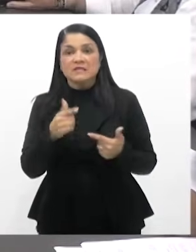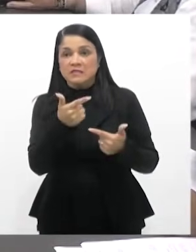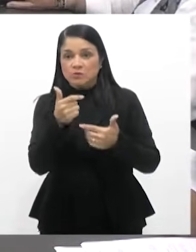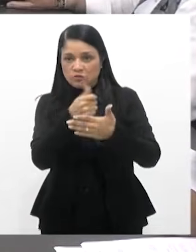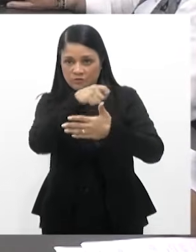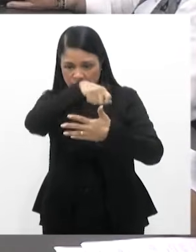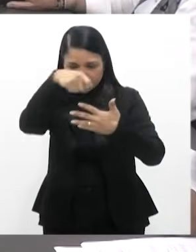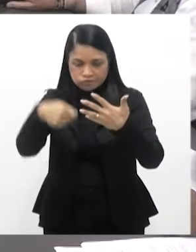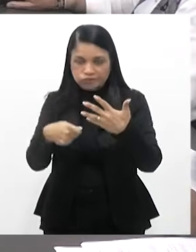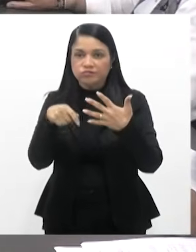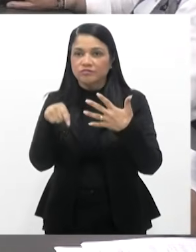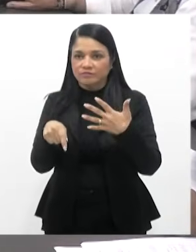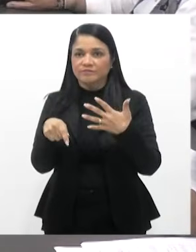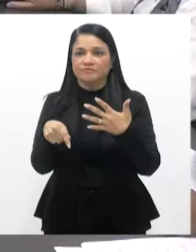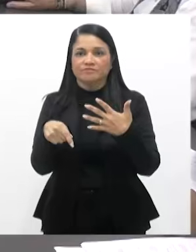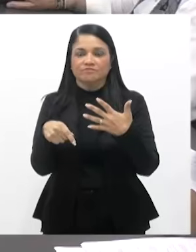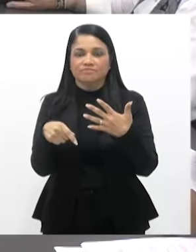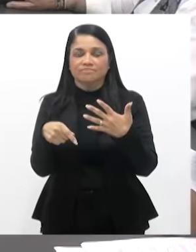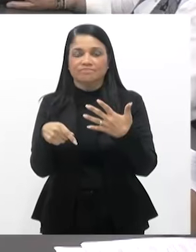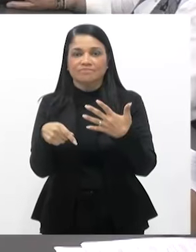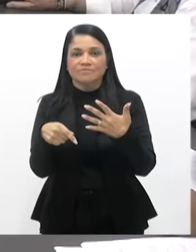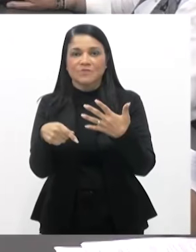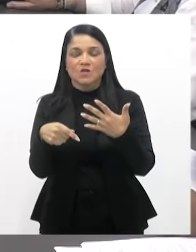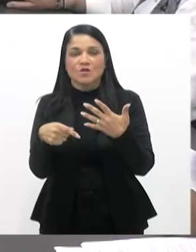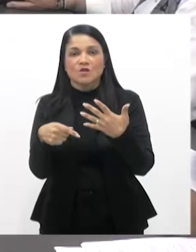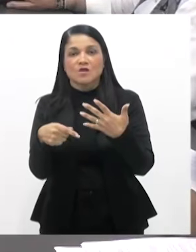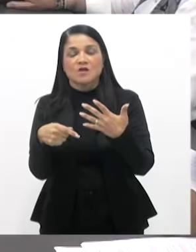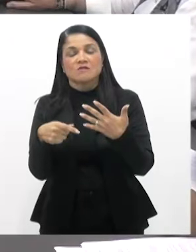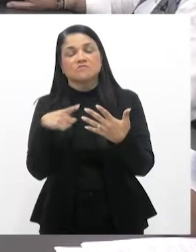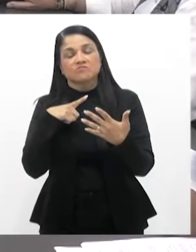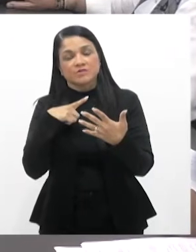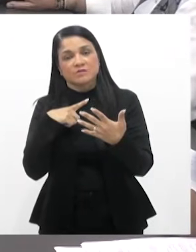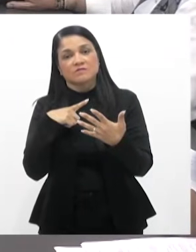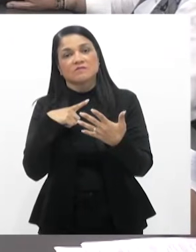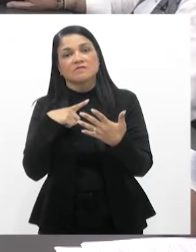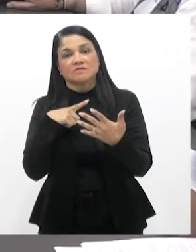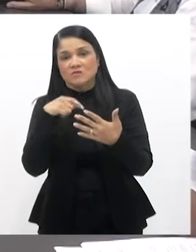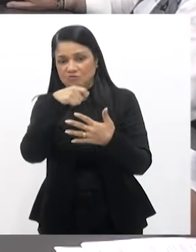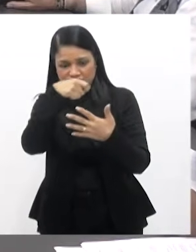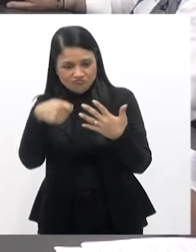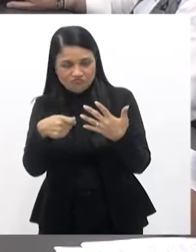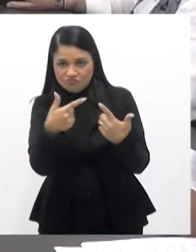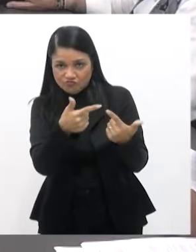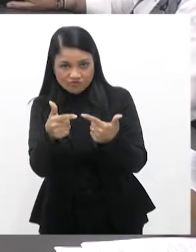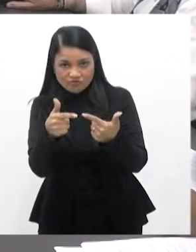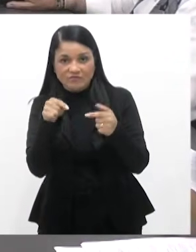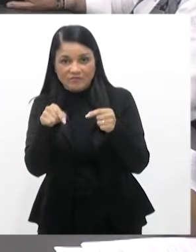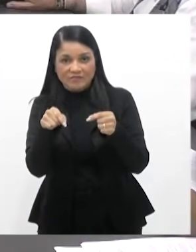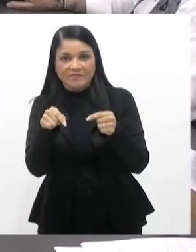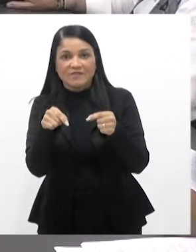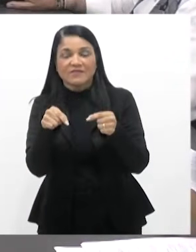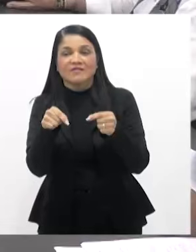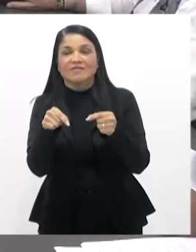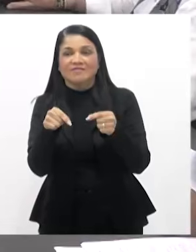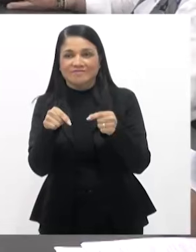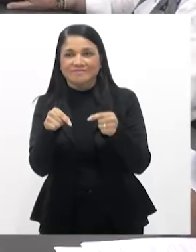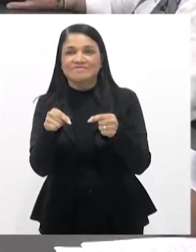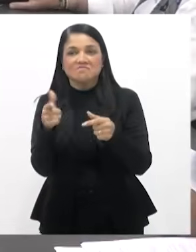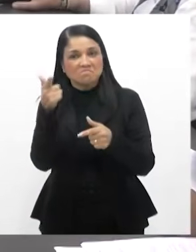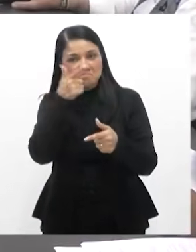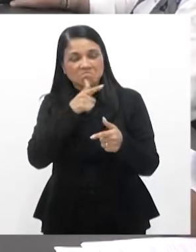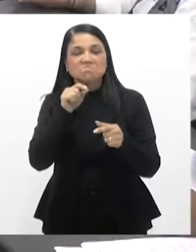judicialização, deputado Knoploch, guardadas as devidas proporções, assentou a jurisprudência.